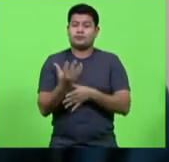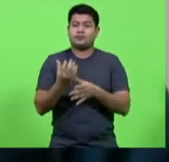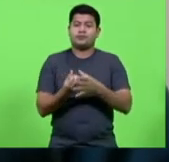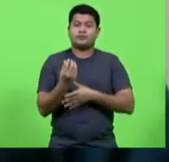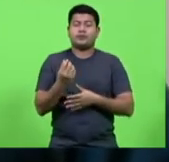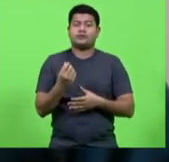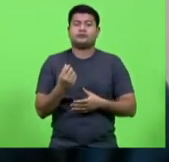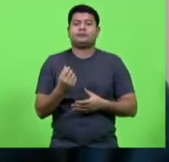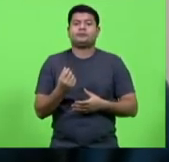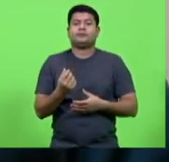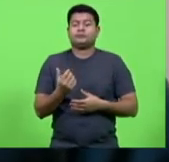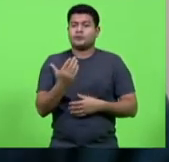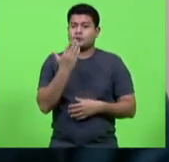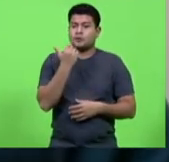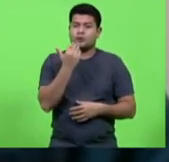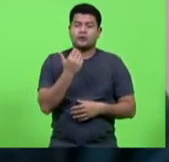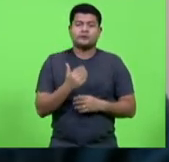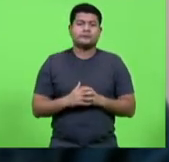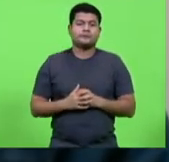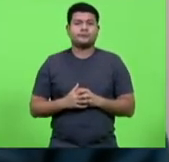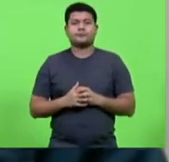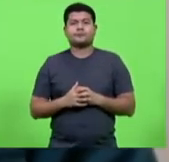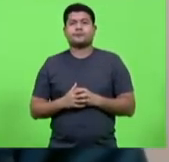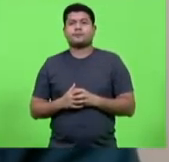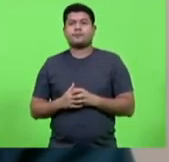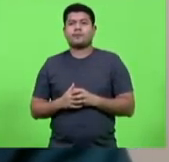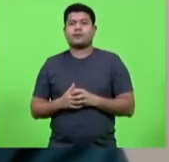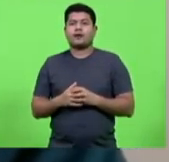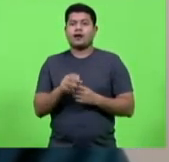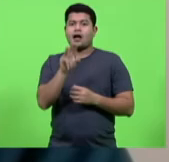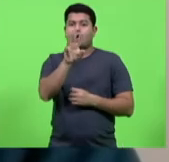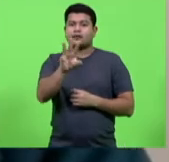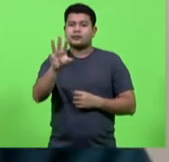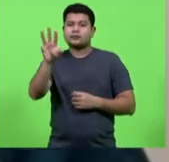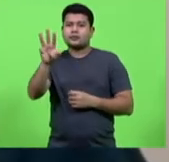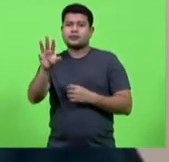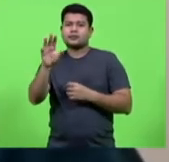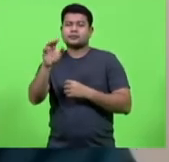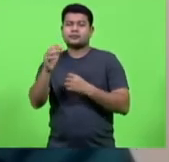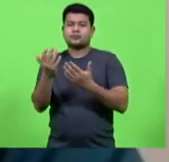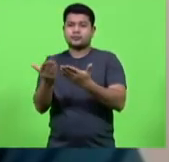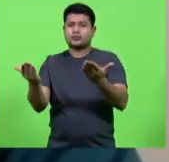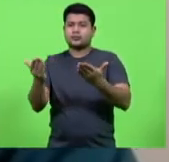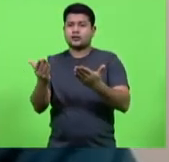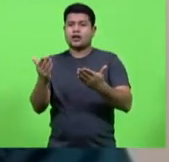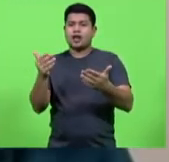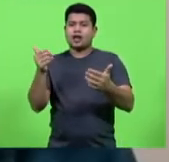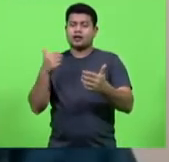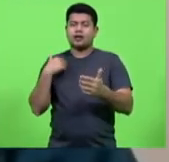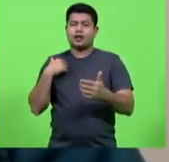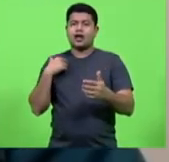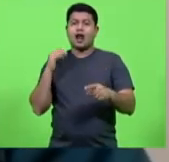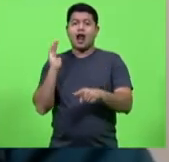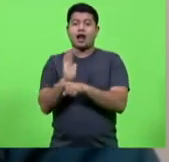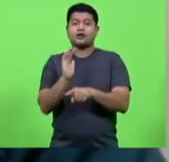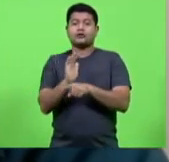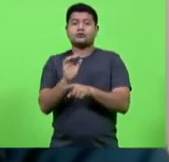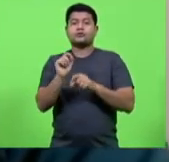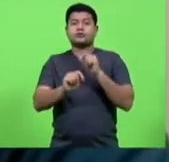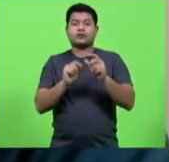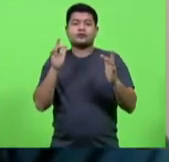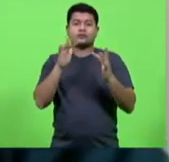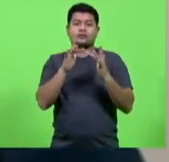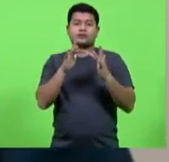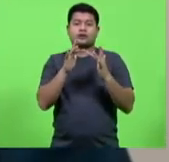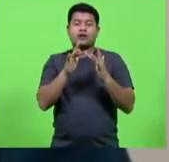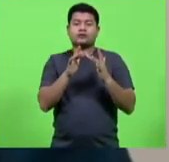alimentos. A plataforma do evento, ela aproxima o consumidor